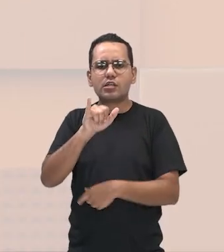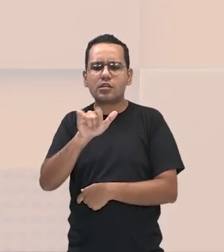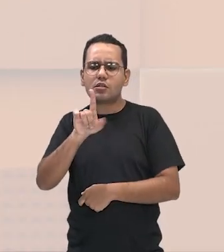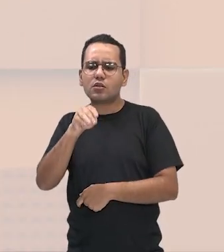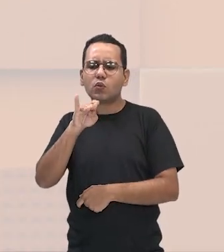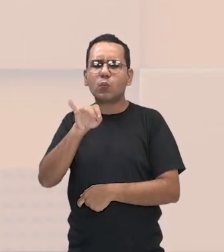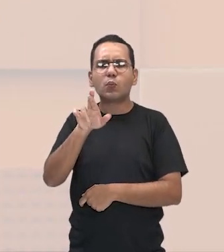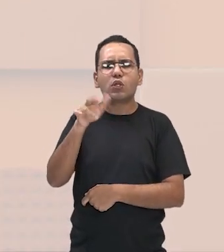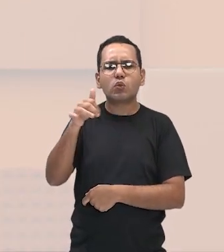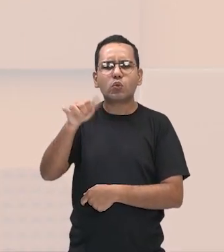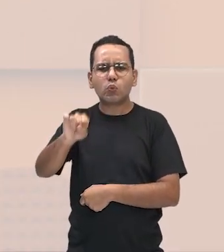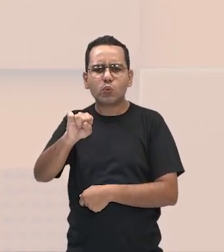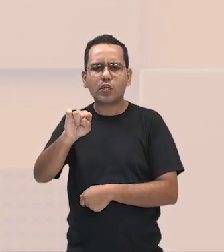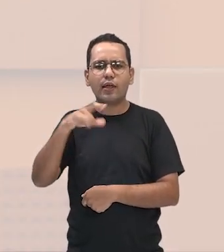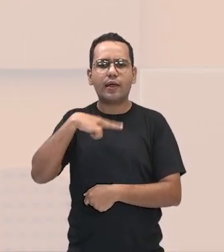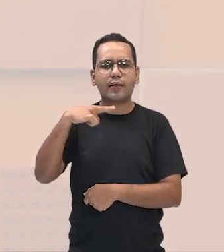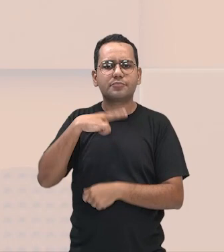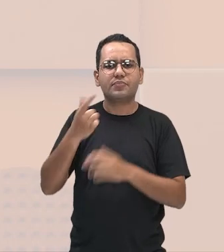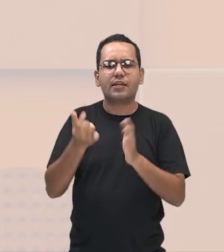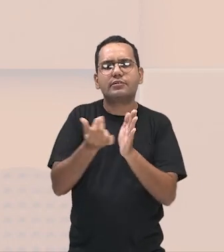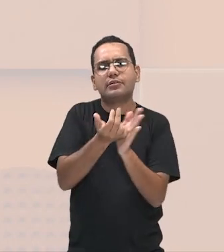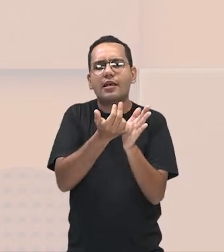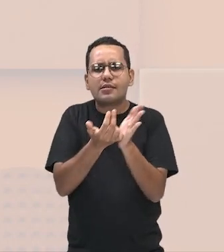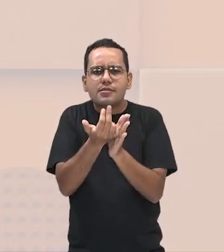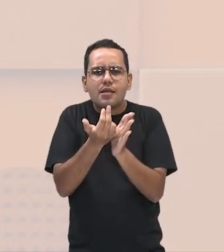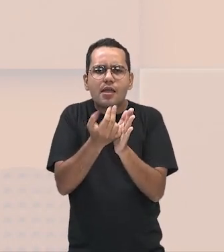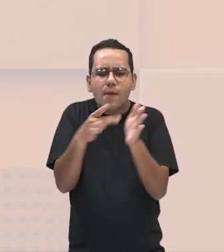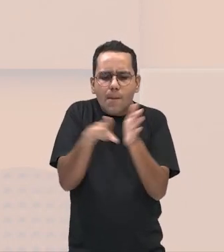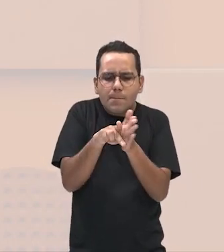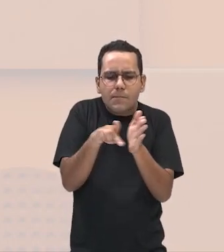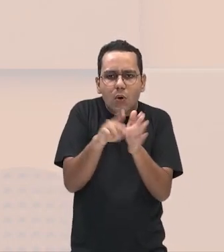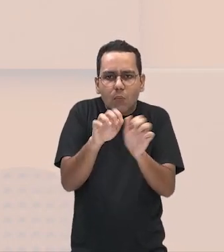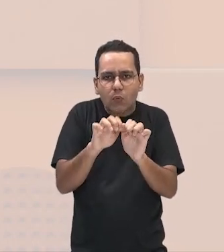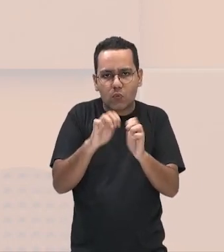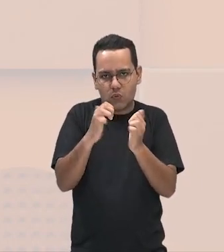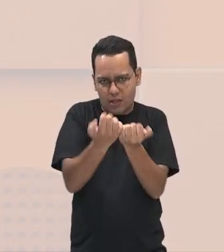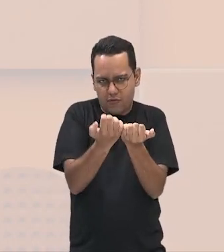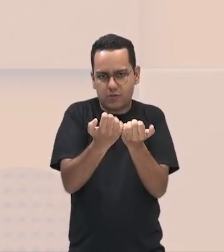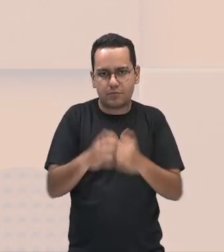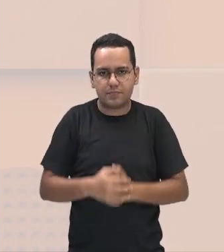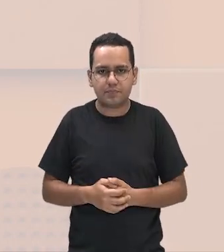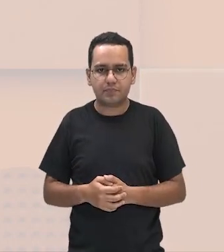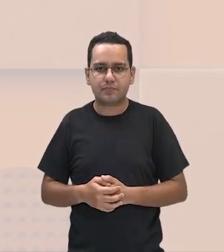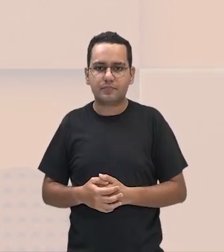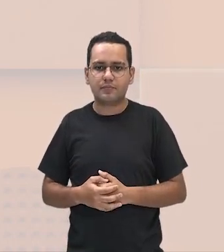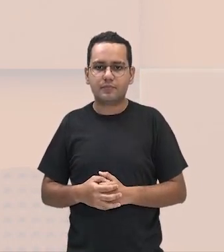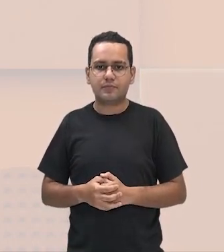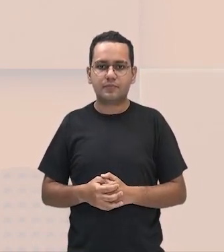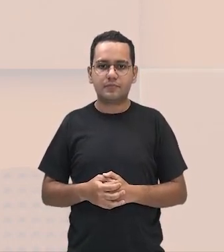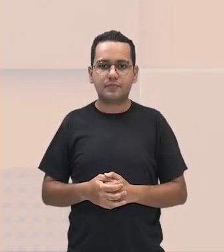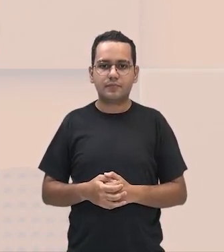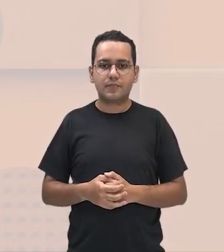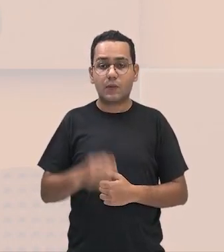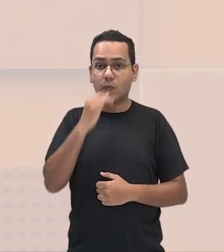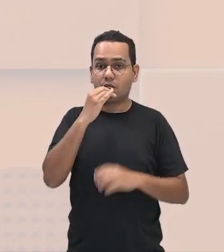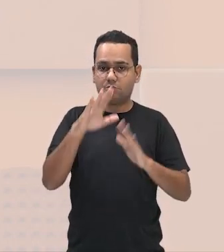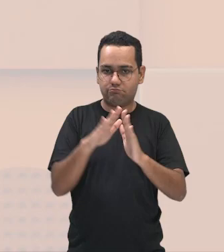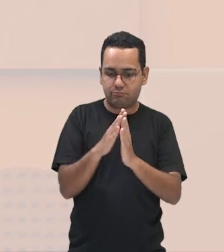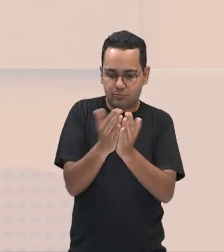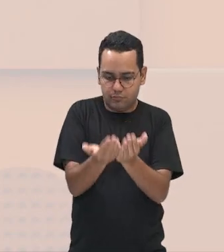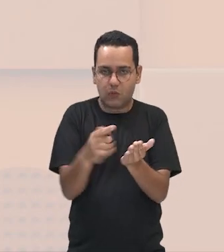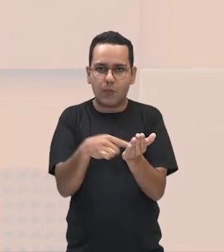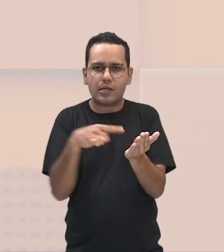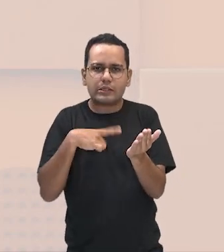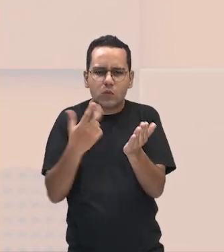aí essas iluminuras? Eu pego uma parte da Bíblia e aí a gente vai fazer, então, pequenos desenhos,